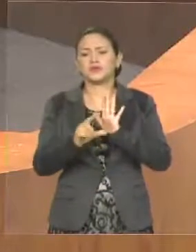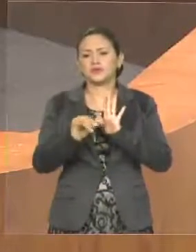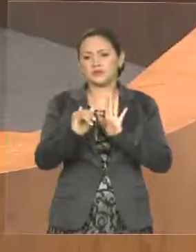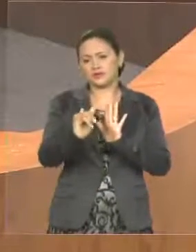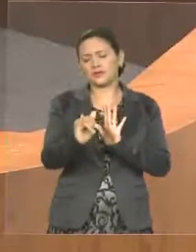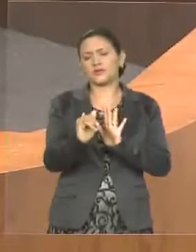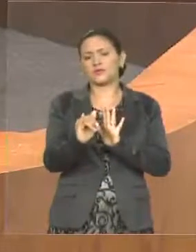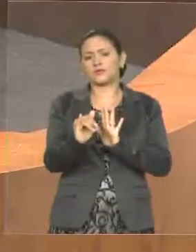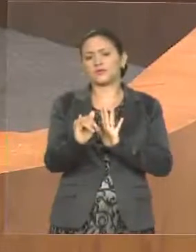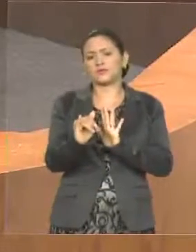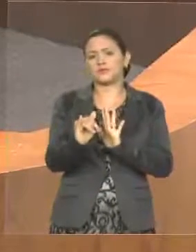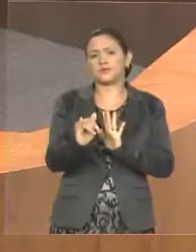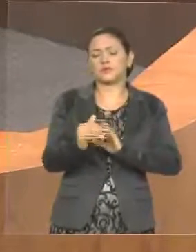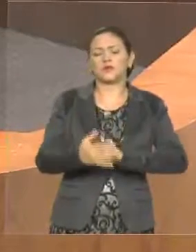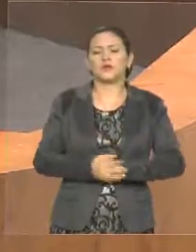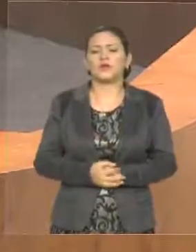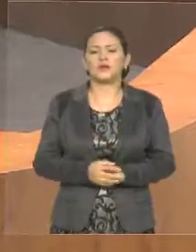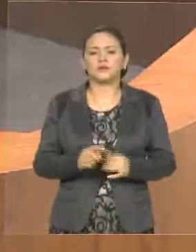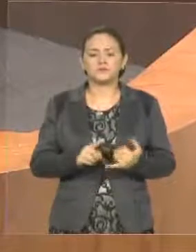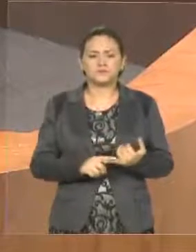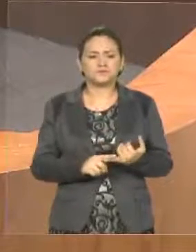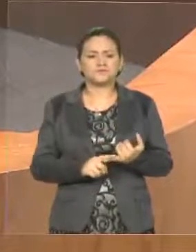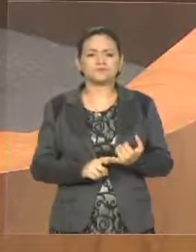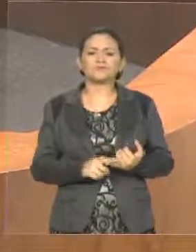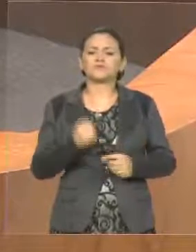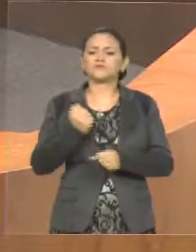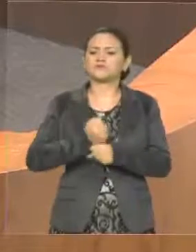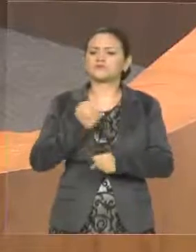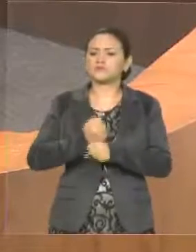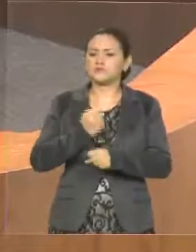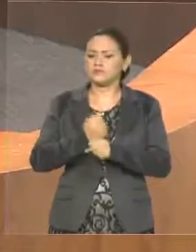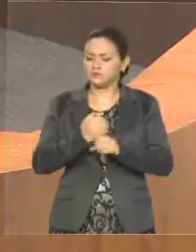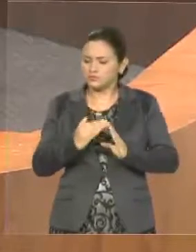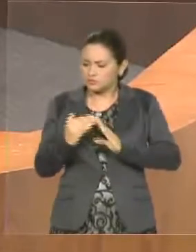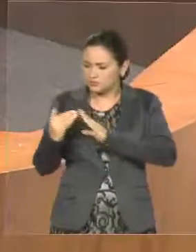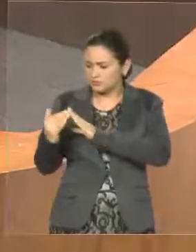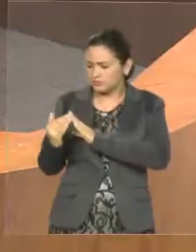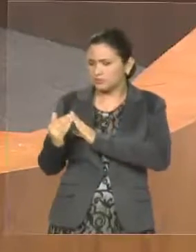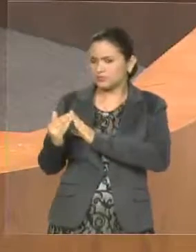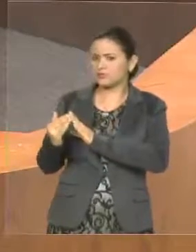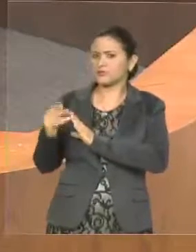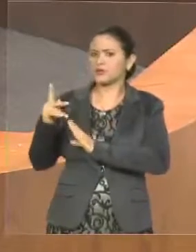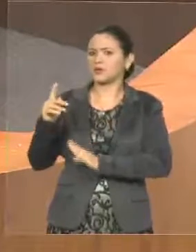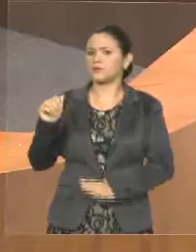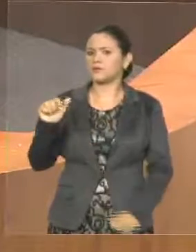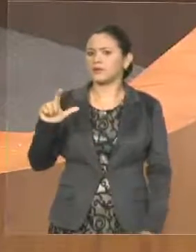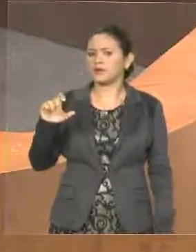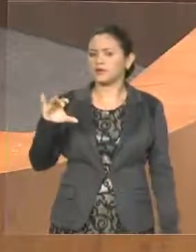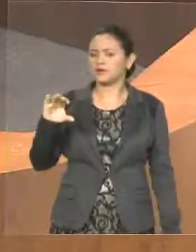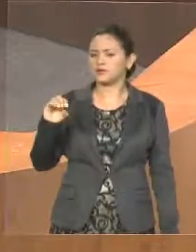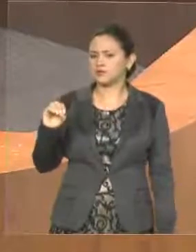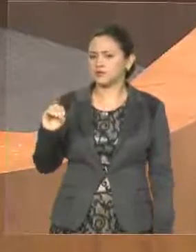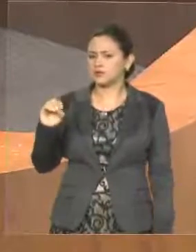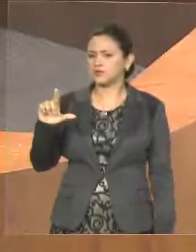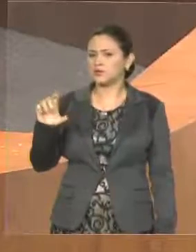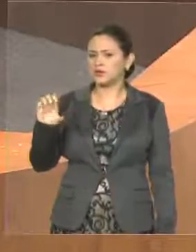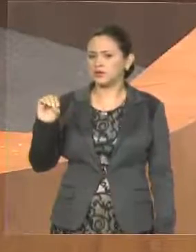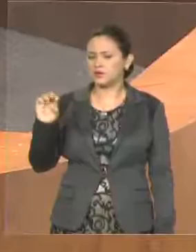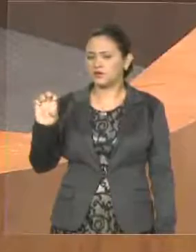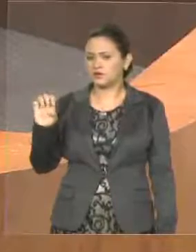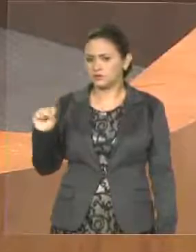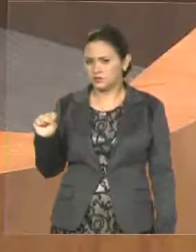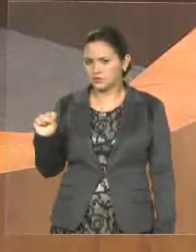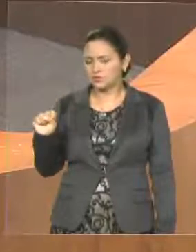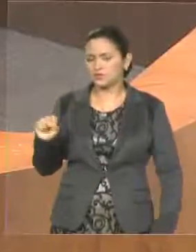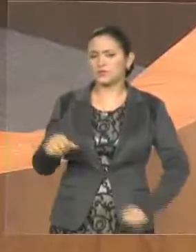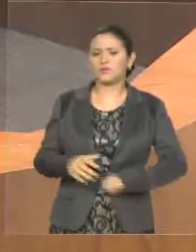votando aumento de ICMS por requerimento de urgência, votando aperto contra